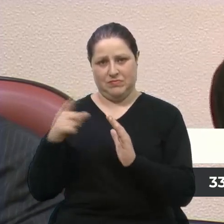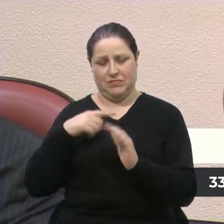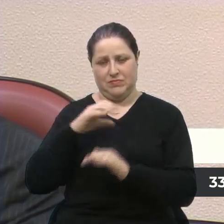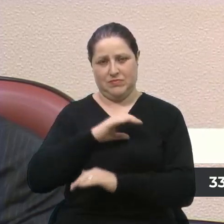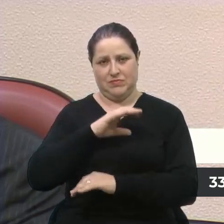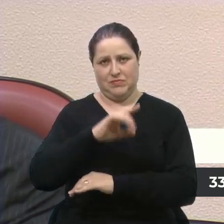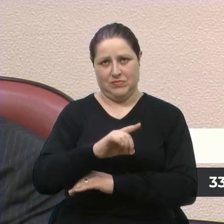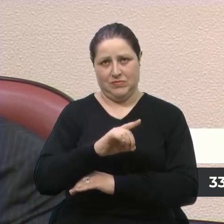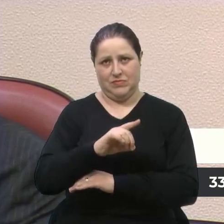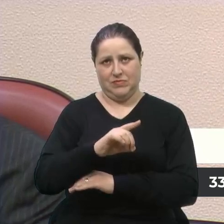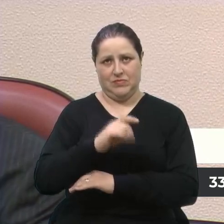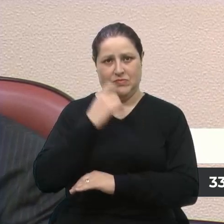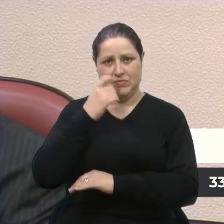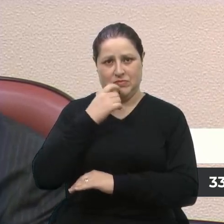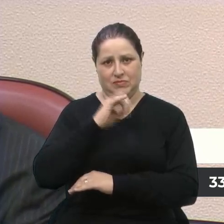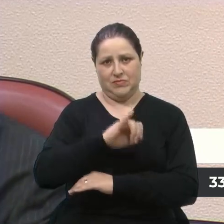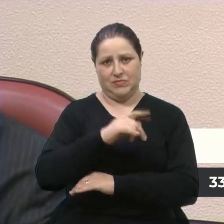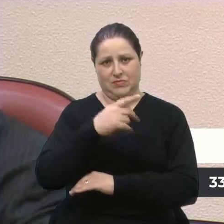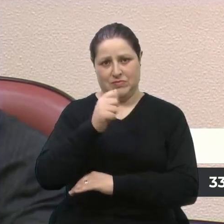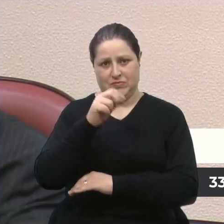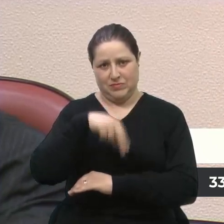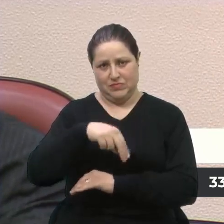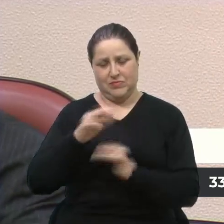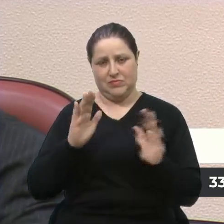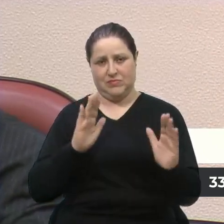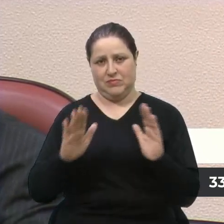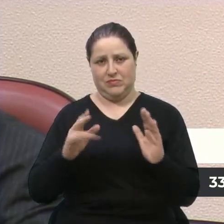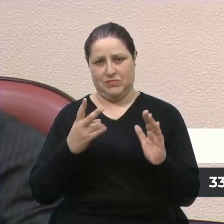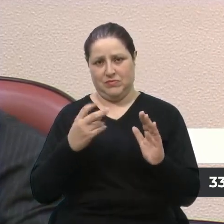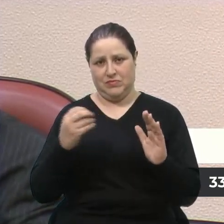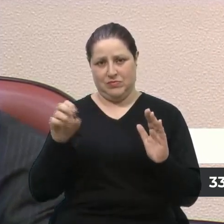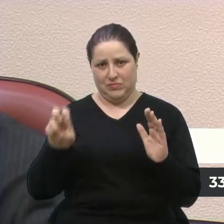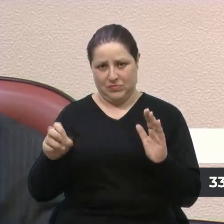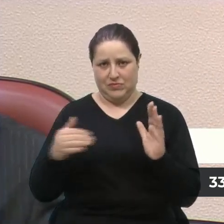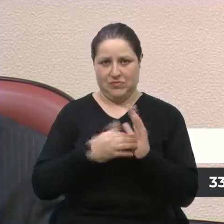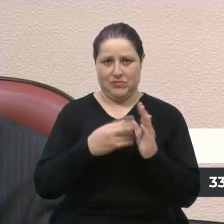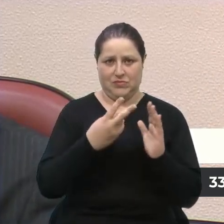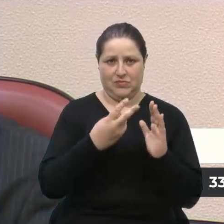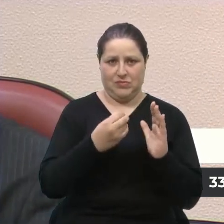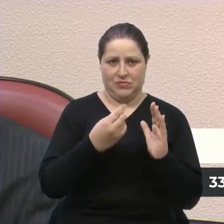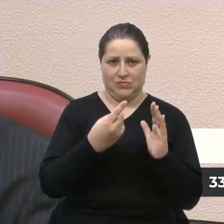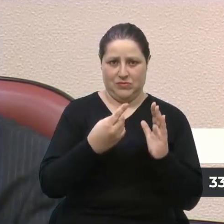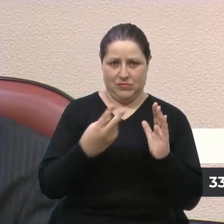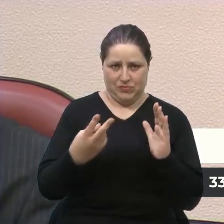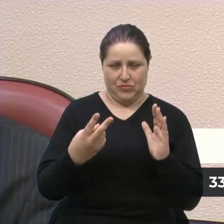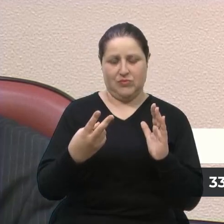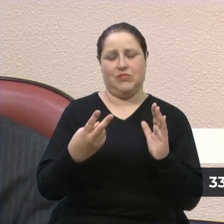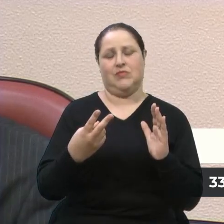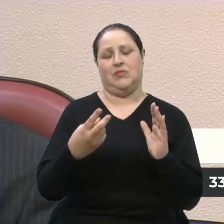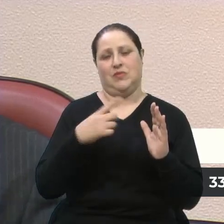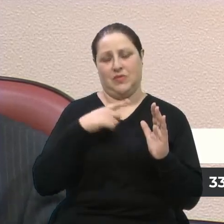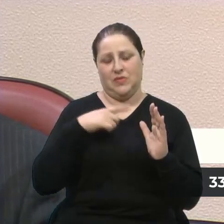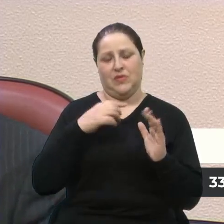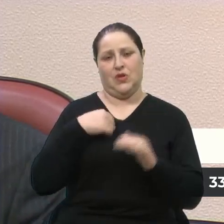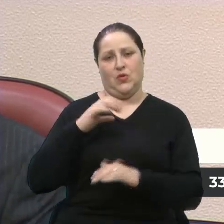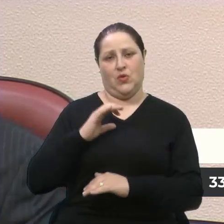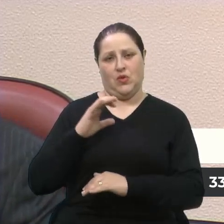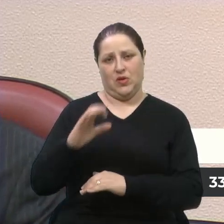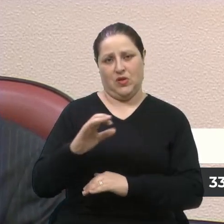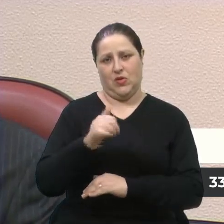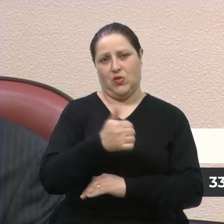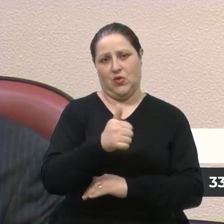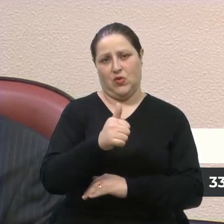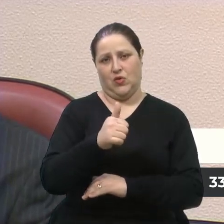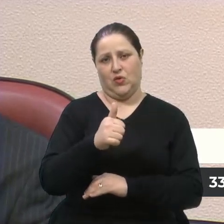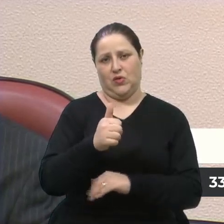no IPAM, de 2005 a 2012. Tinha 11 cirurgiões dentistas que trabalhavam lá, eu era coordenador.